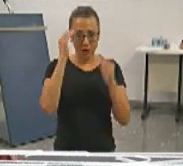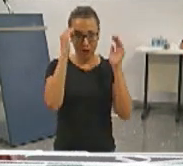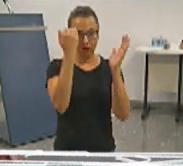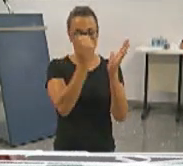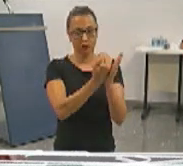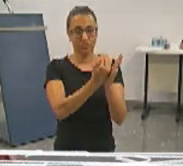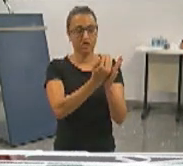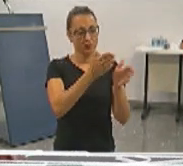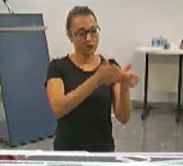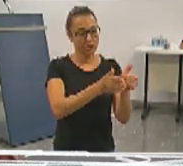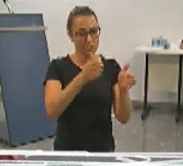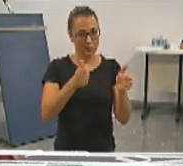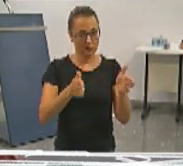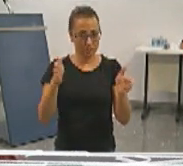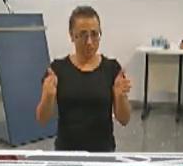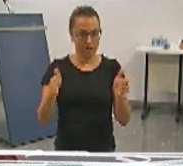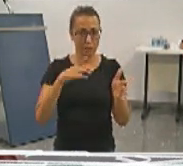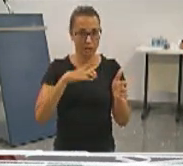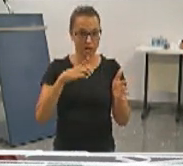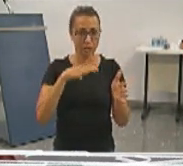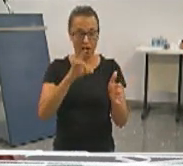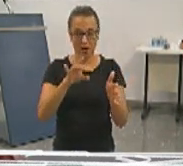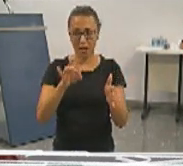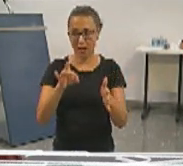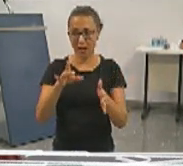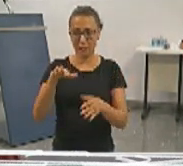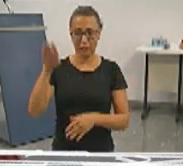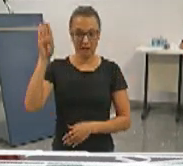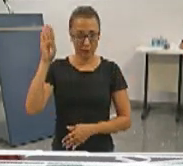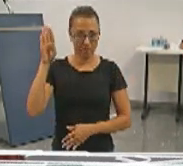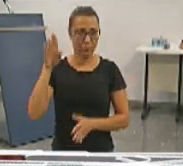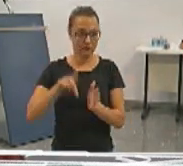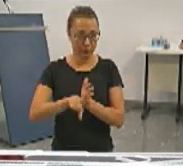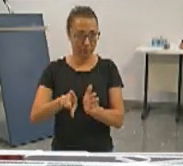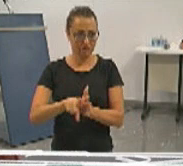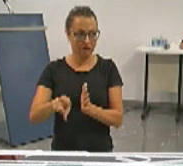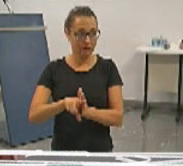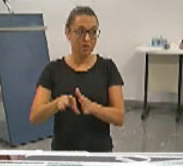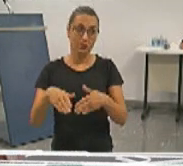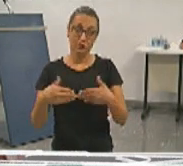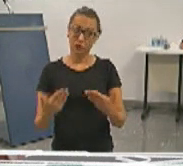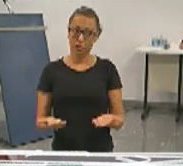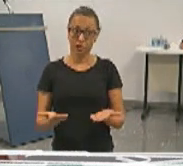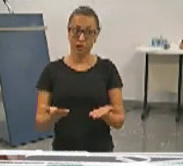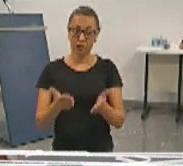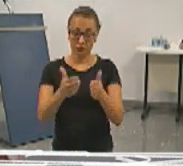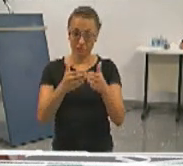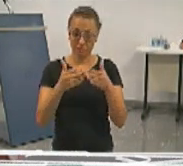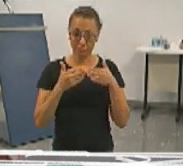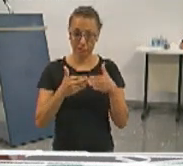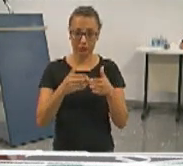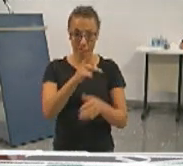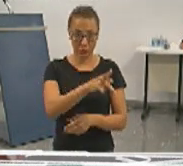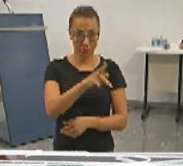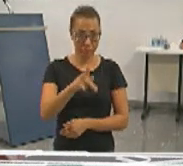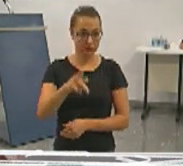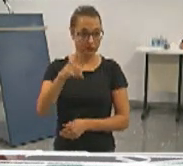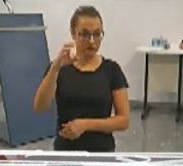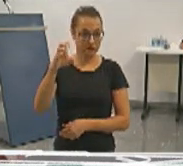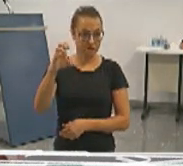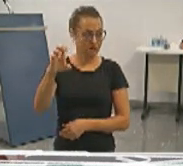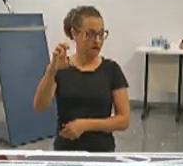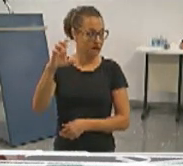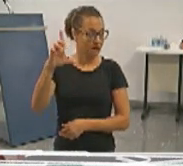dos candidatos, também na formulação de perguntas. Portanto, eu peço que a docente Elizabeth